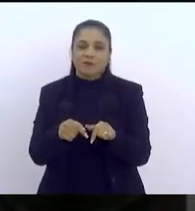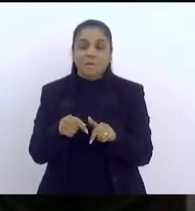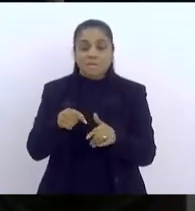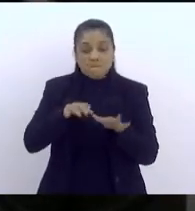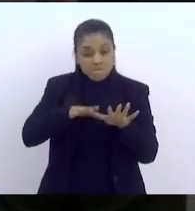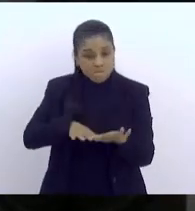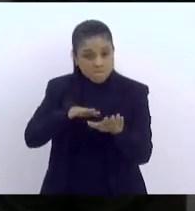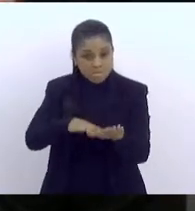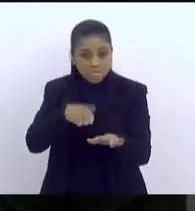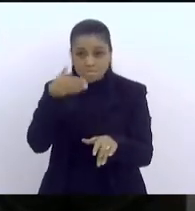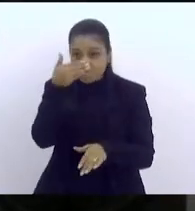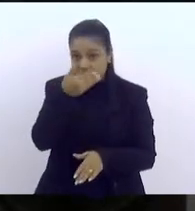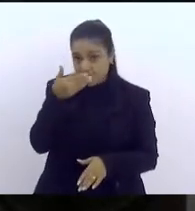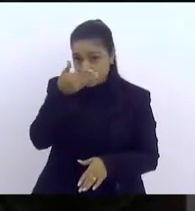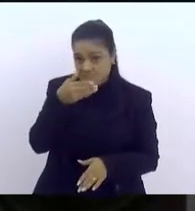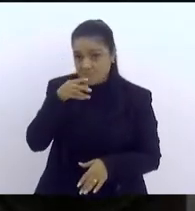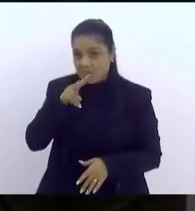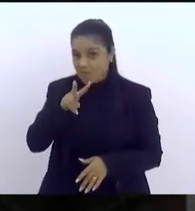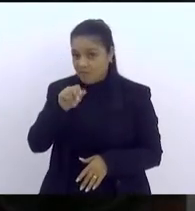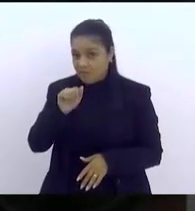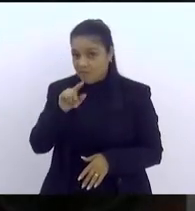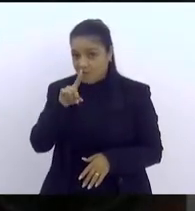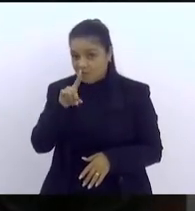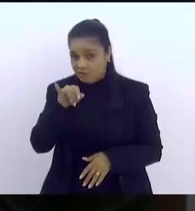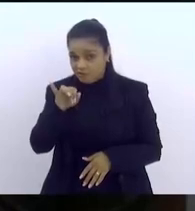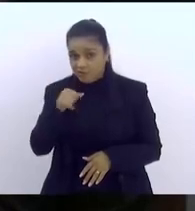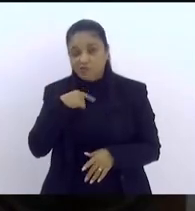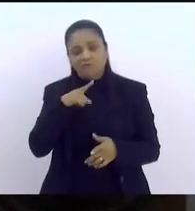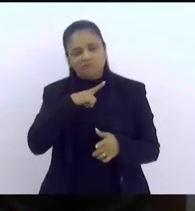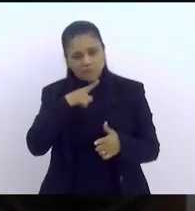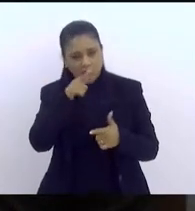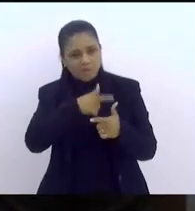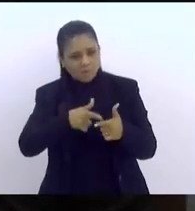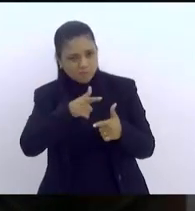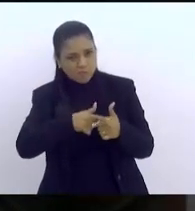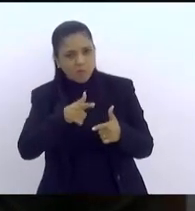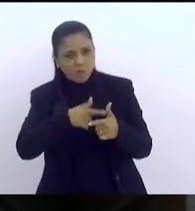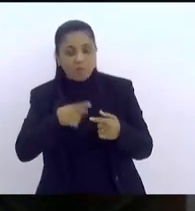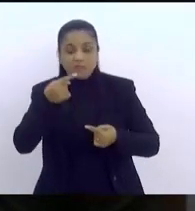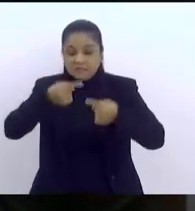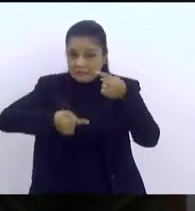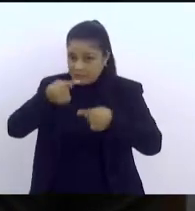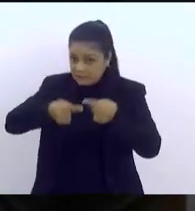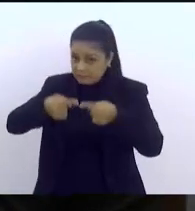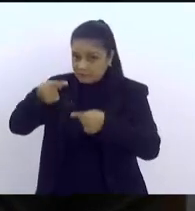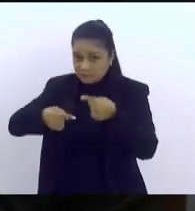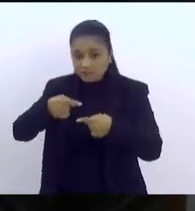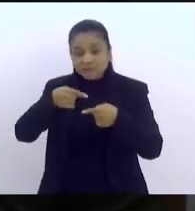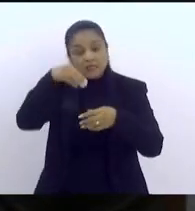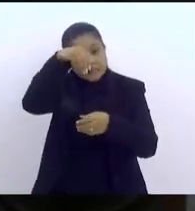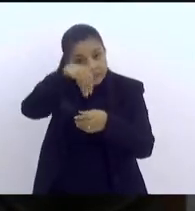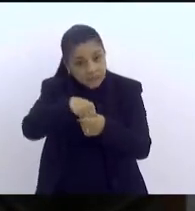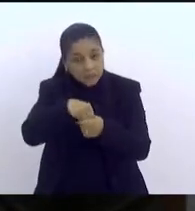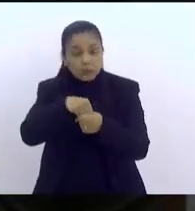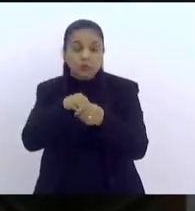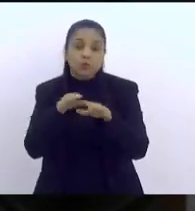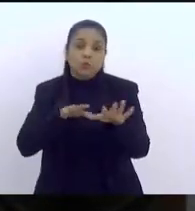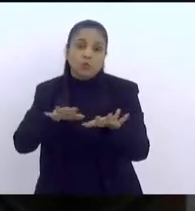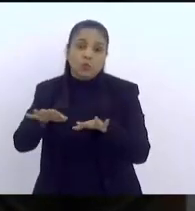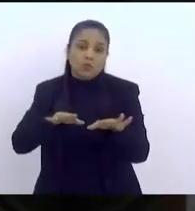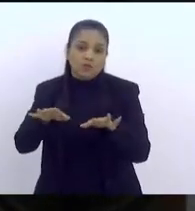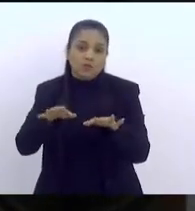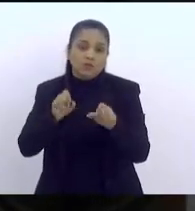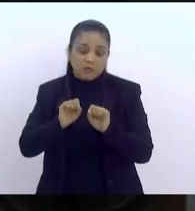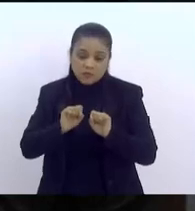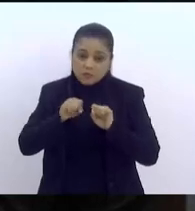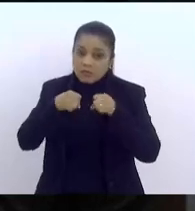vadias, ela é uma marcha que tem questões que são, inclusive, levantadas e debatidas dentro dos movimentos que defendem a ampliação